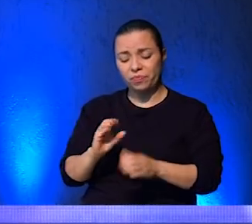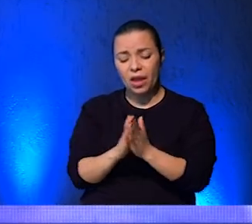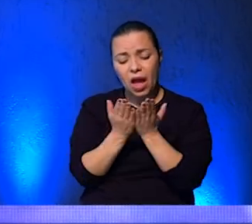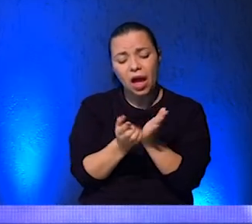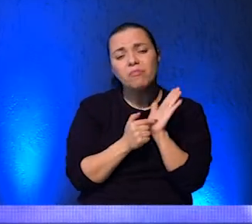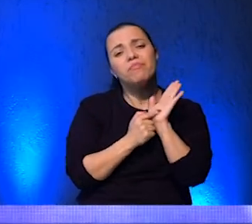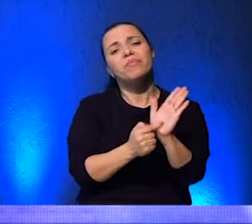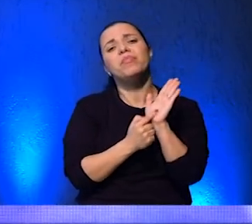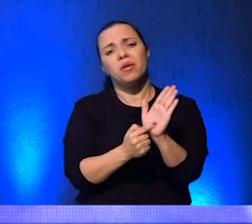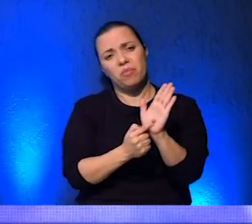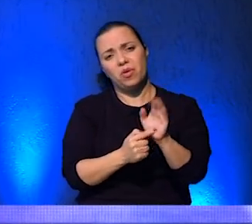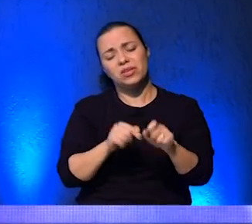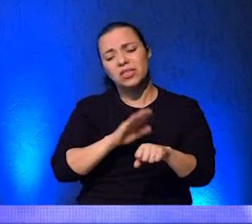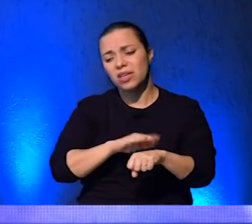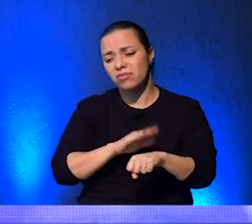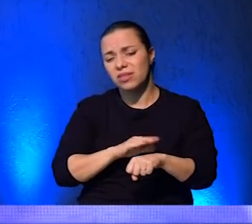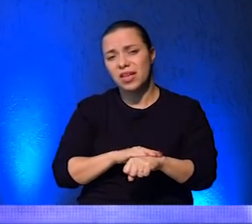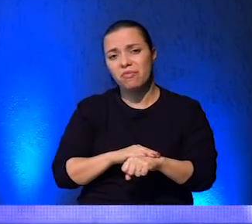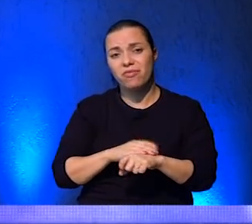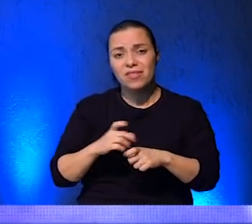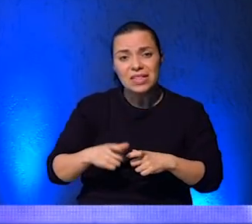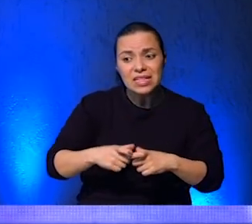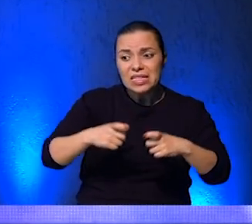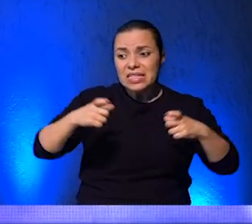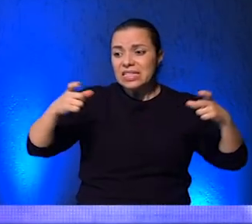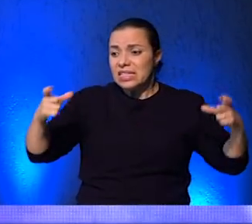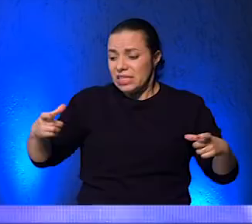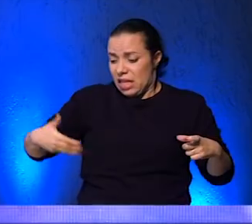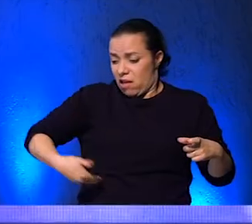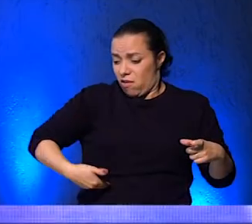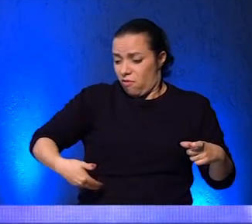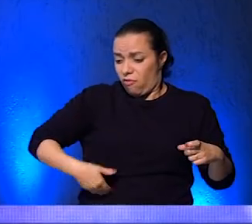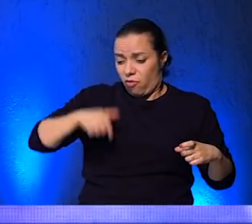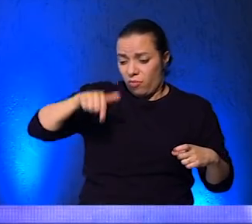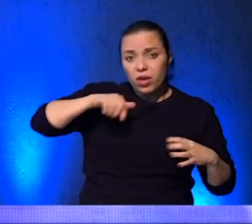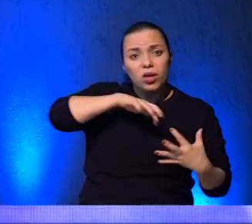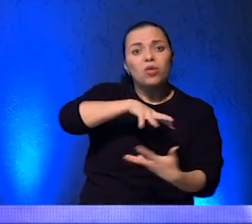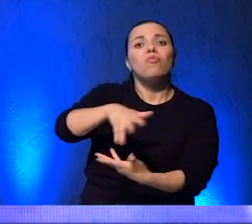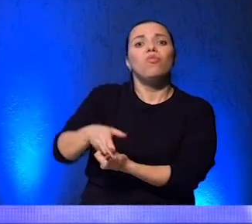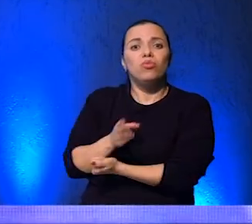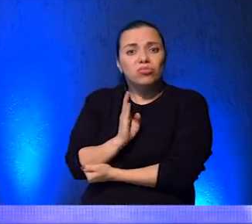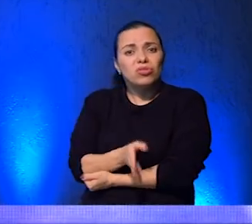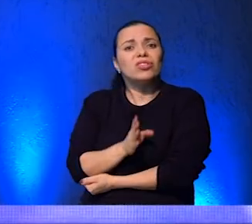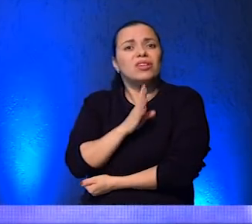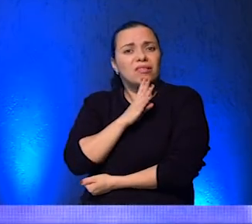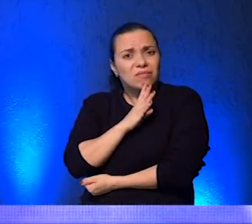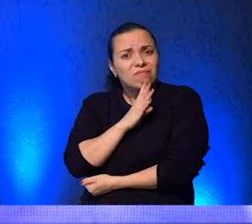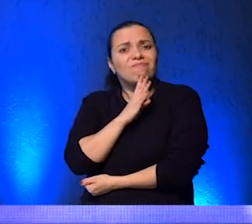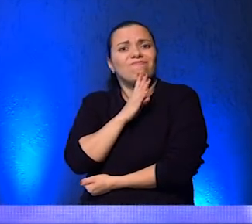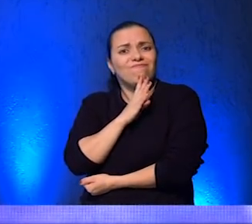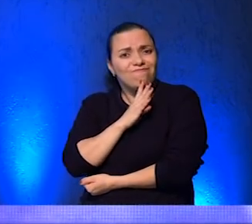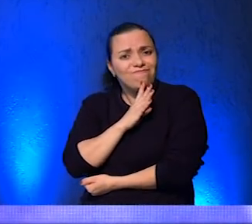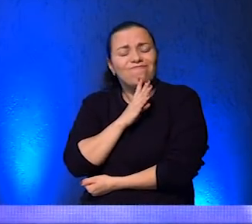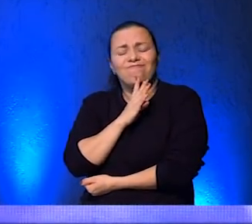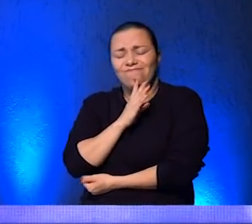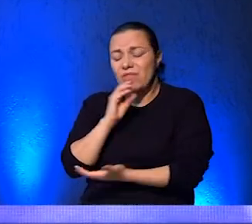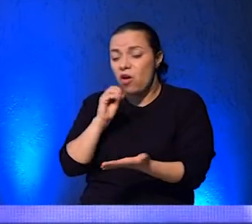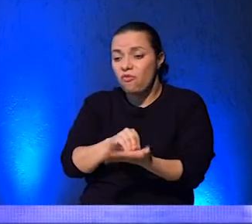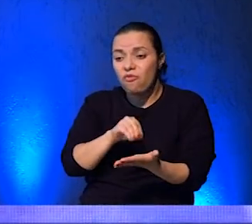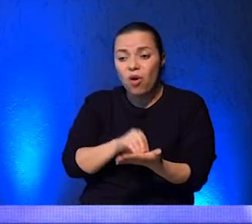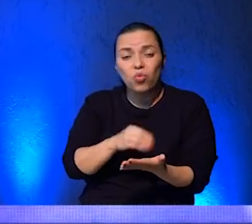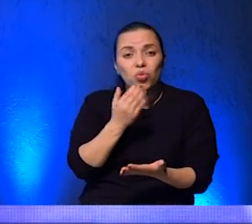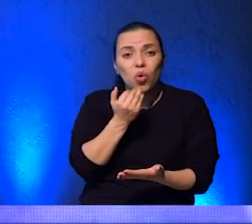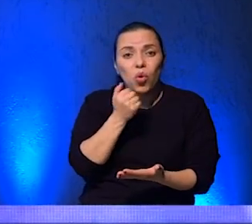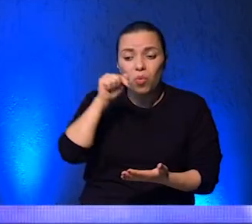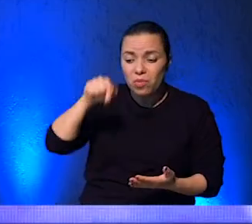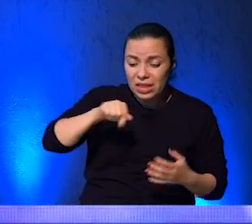de jacó veio a maior fome que o mundo tinha conhecido uma fome tão grande que faltou comida